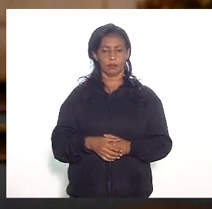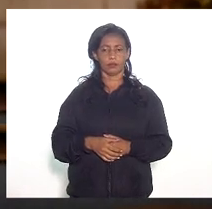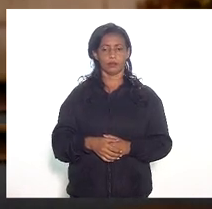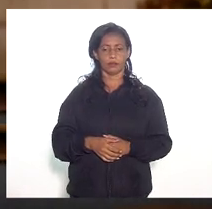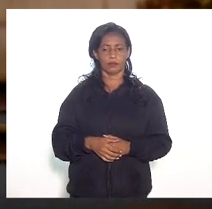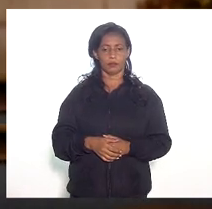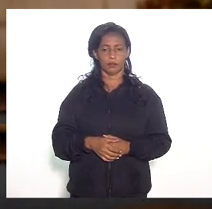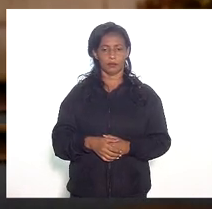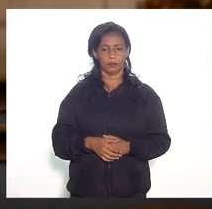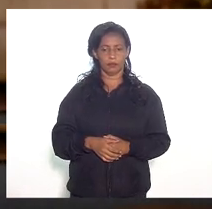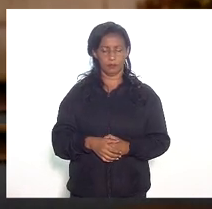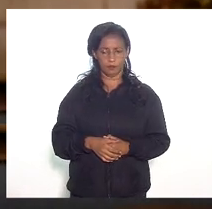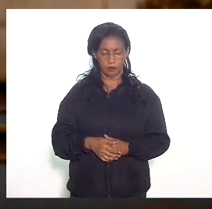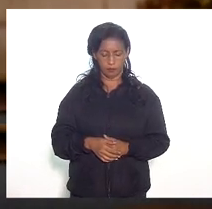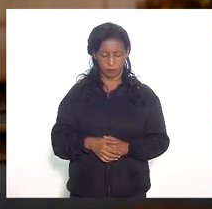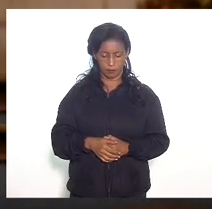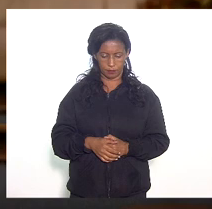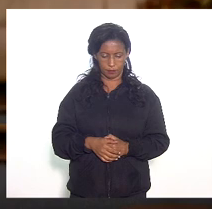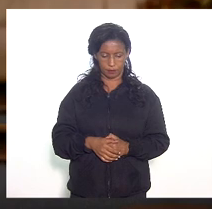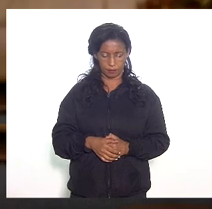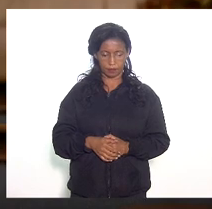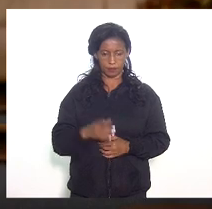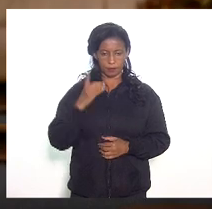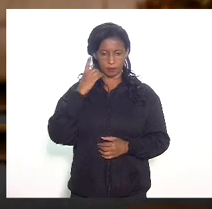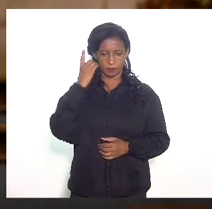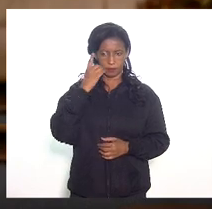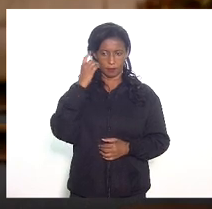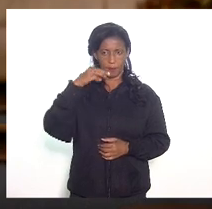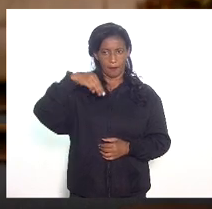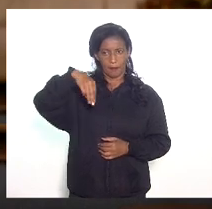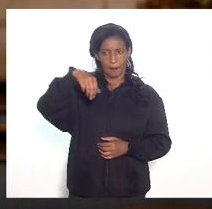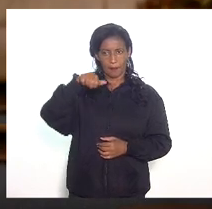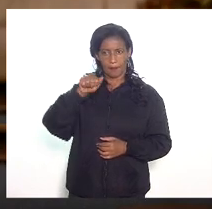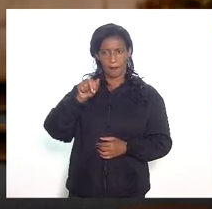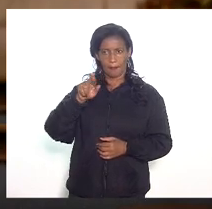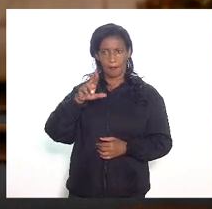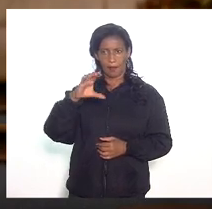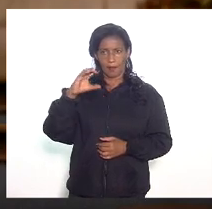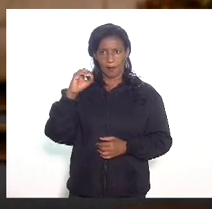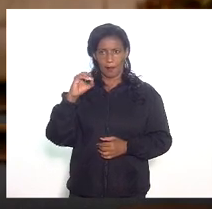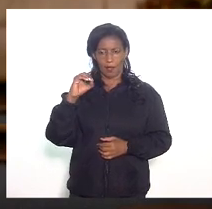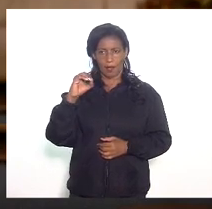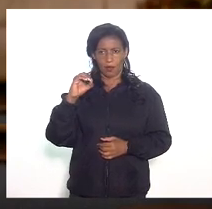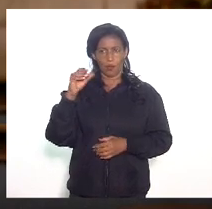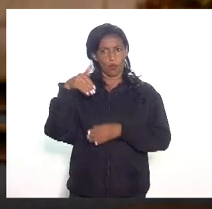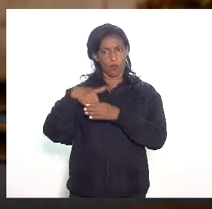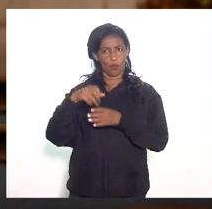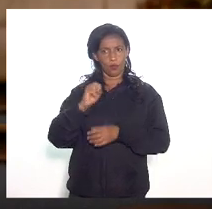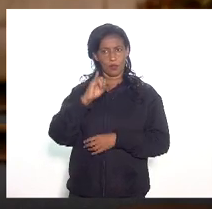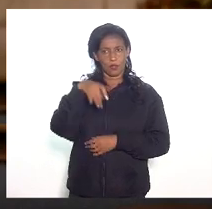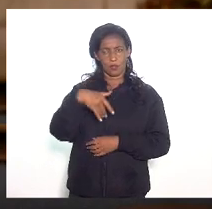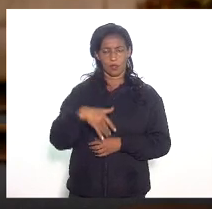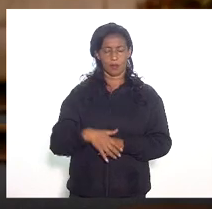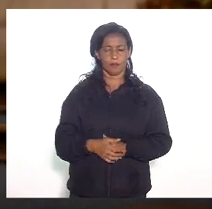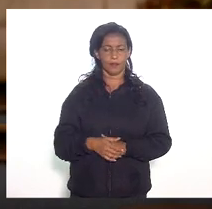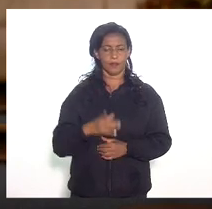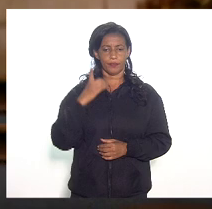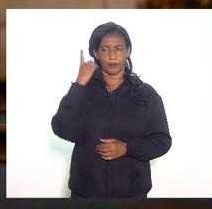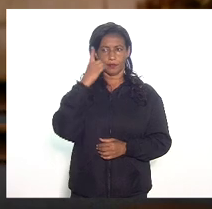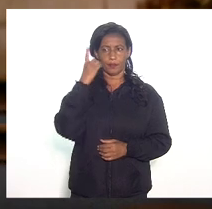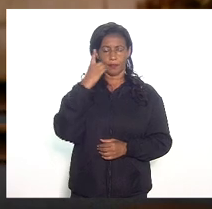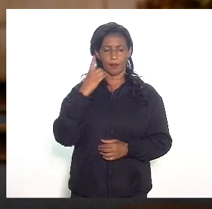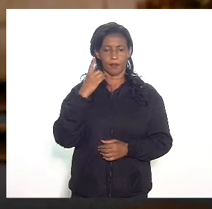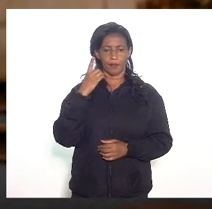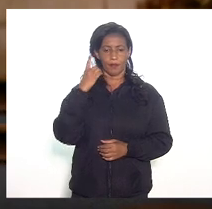não ok deputado Marcos Abraão votou sim deputado Marcos